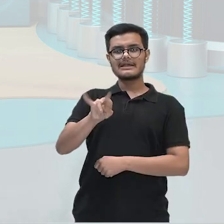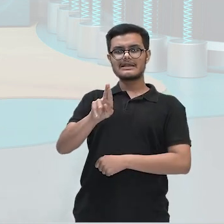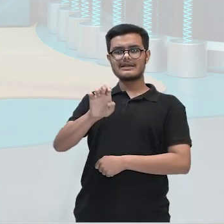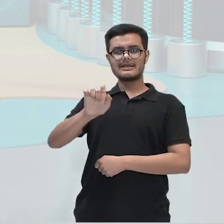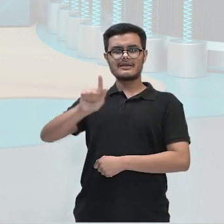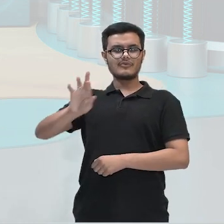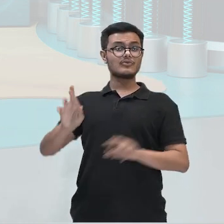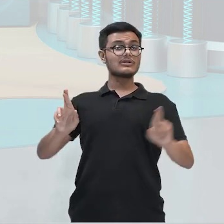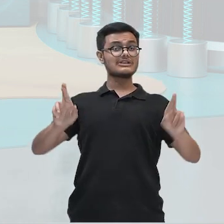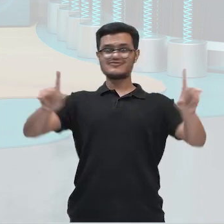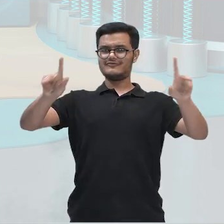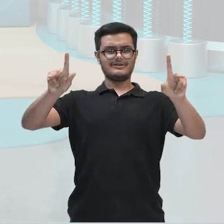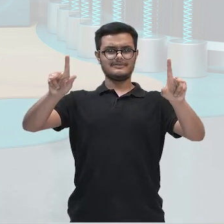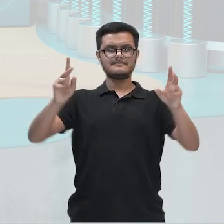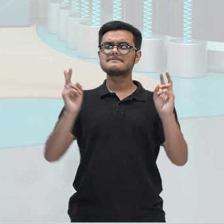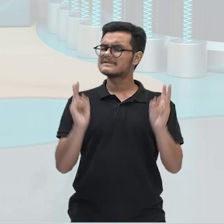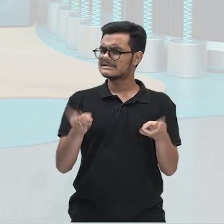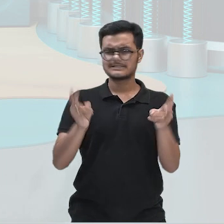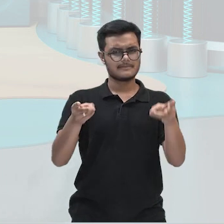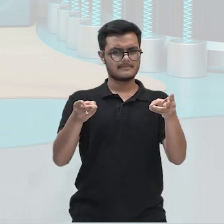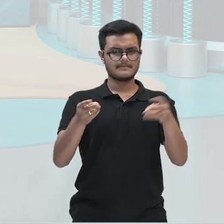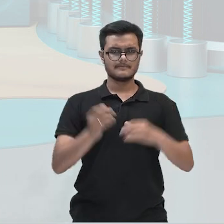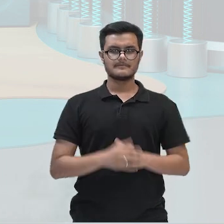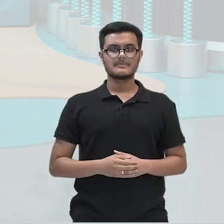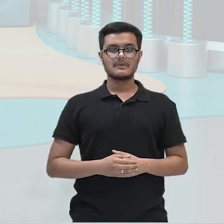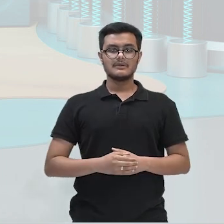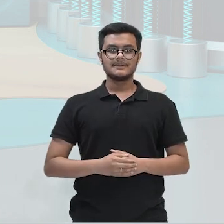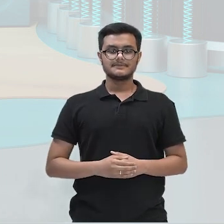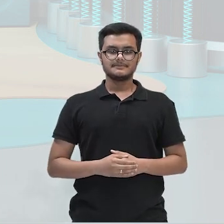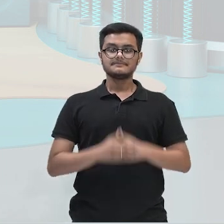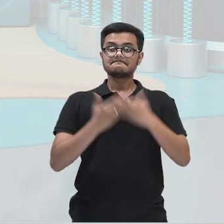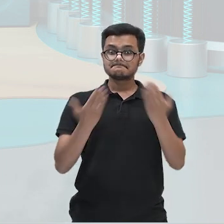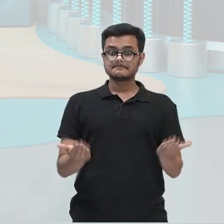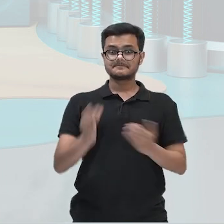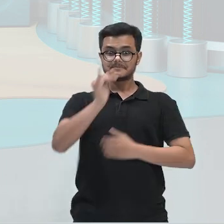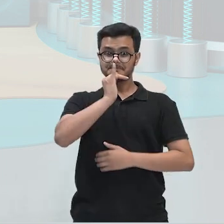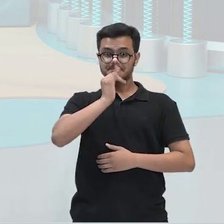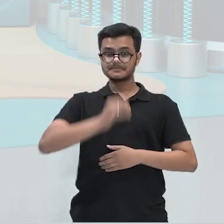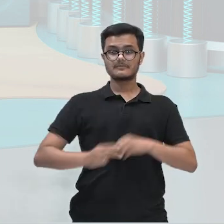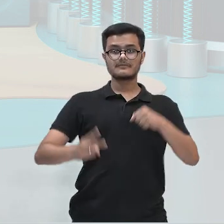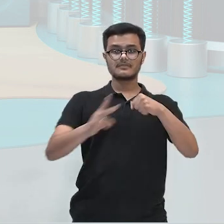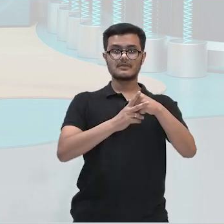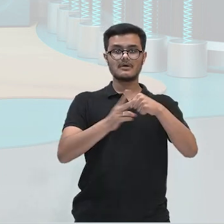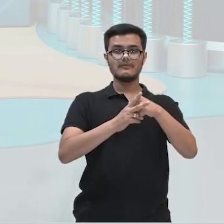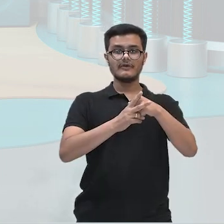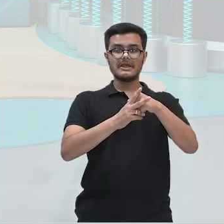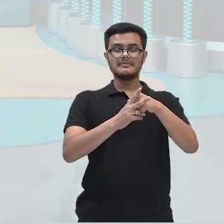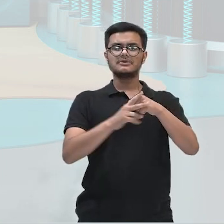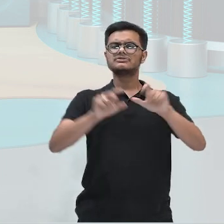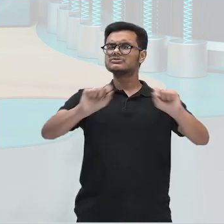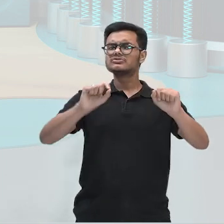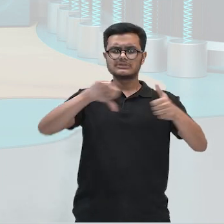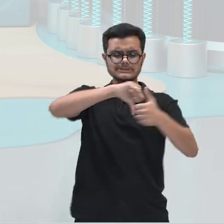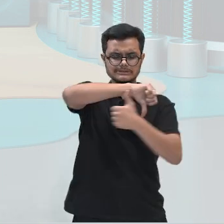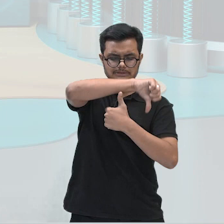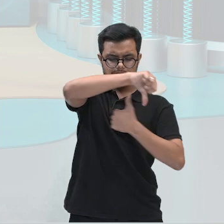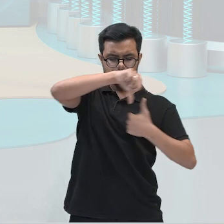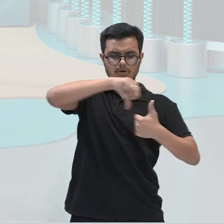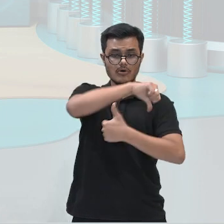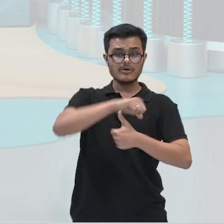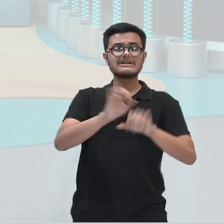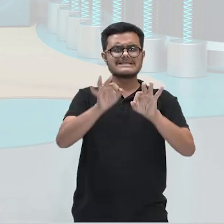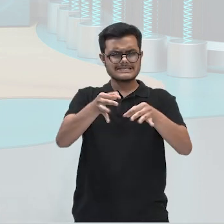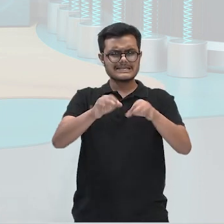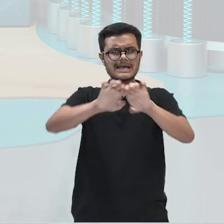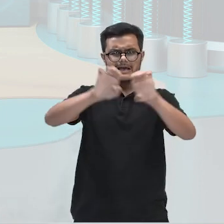verbos irregulares. Então, o que acontece com eles? Olha aqui junto comigo. Esses verbos mudam